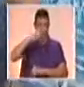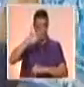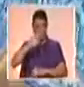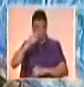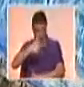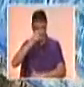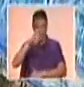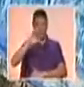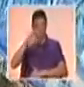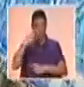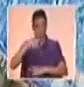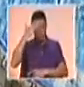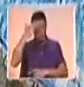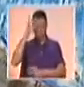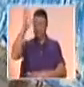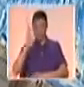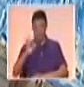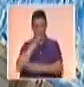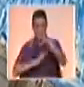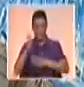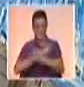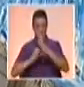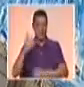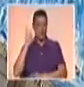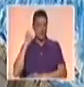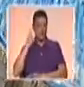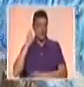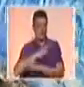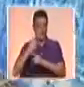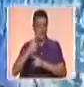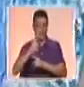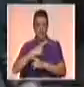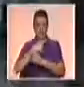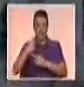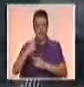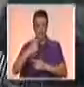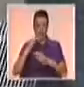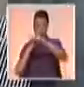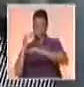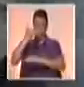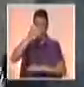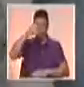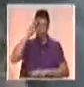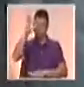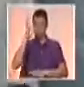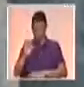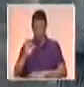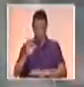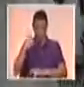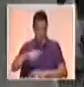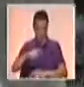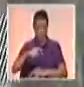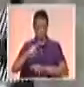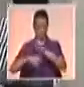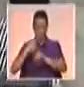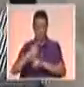maior percentagem de pessoas com deficiência auditiva, com uma taxa de incidência superior a 2%. Por